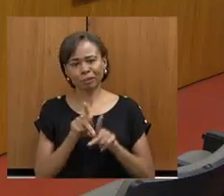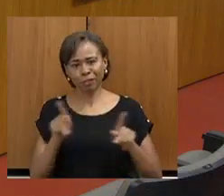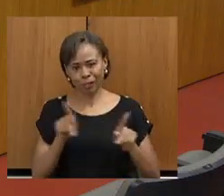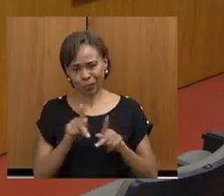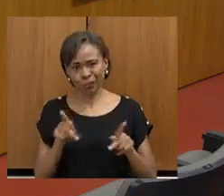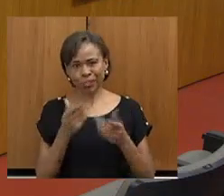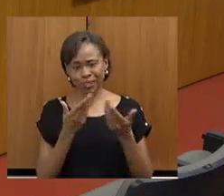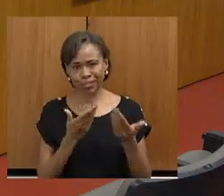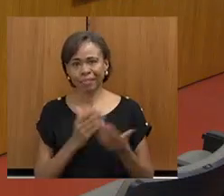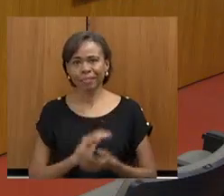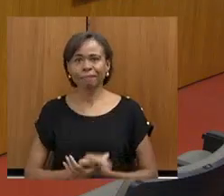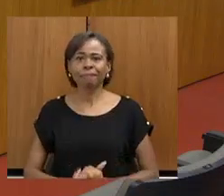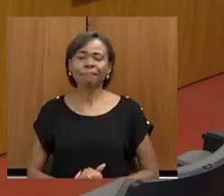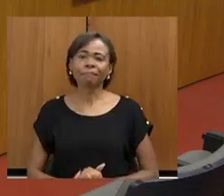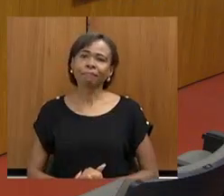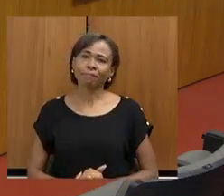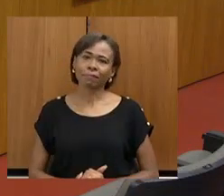Suzana.